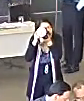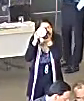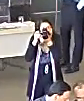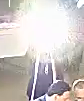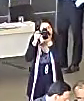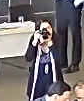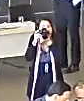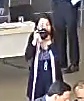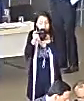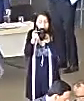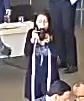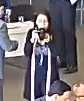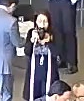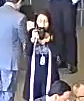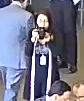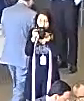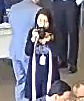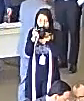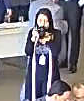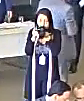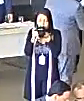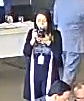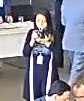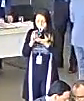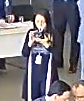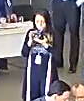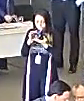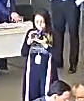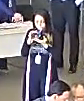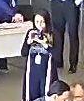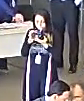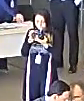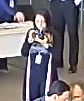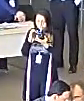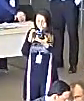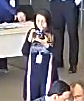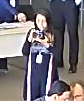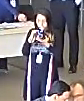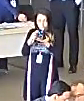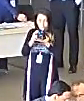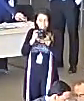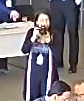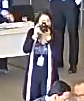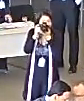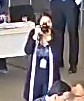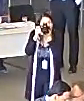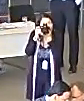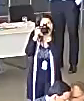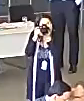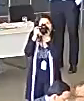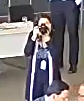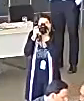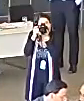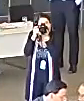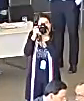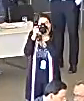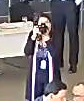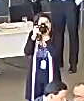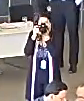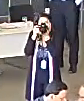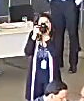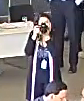Minas primeiro eu já queria de cara fazer a proposição de um requerimento Se quiserem